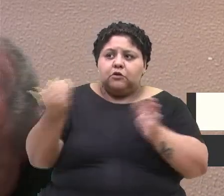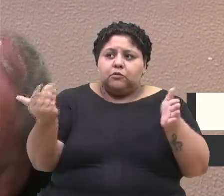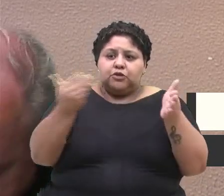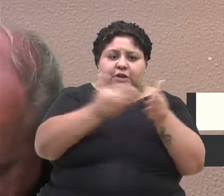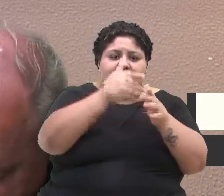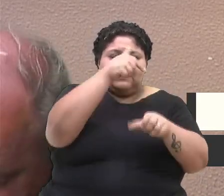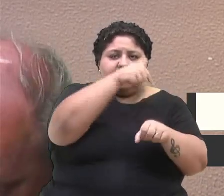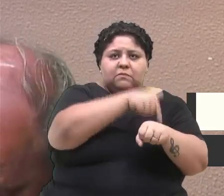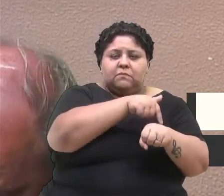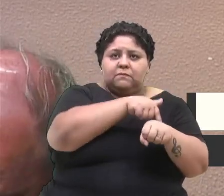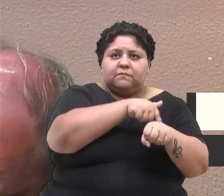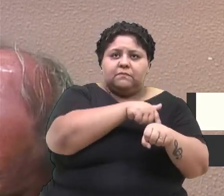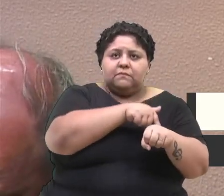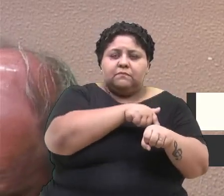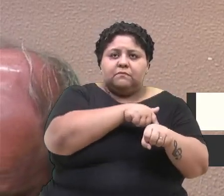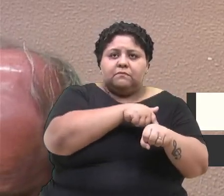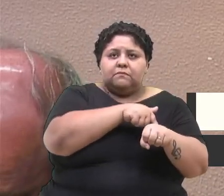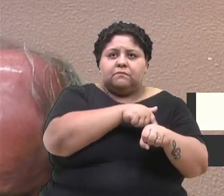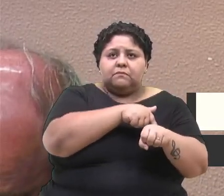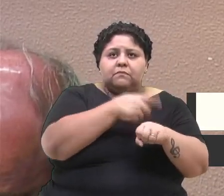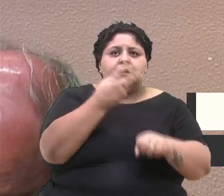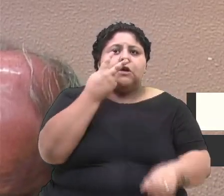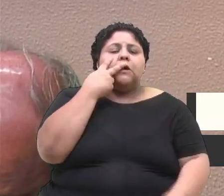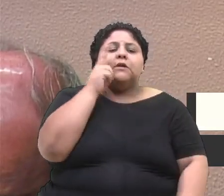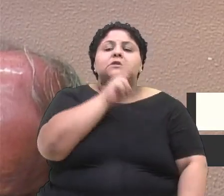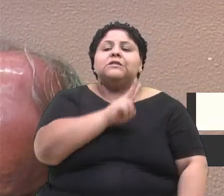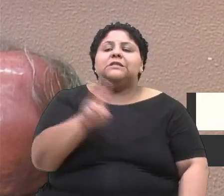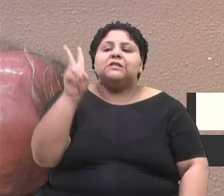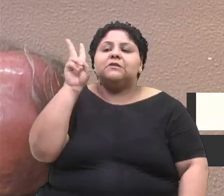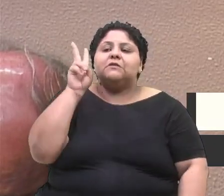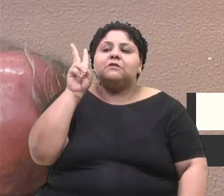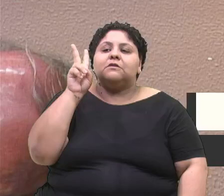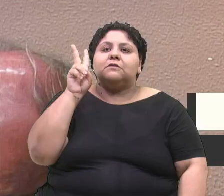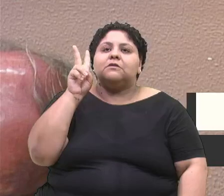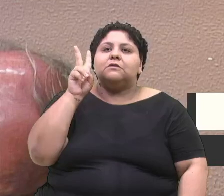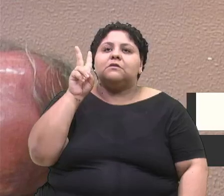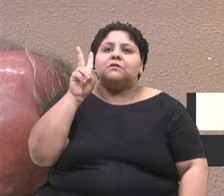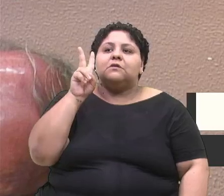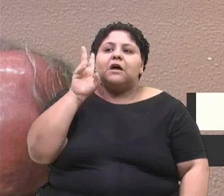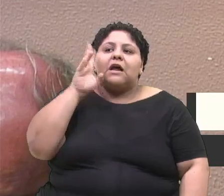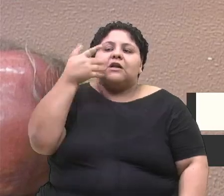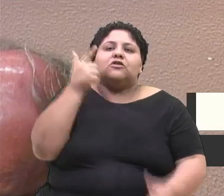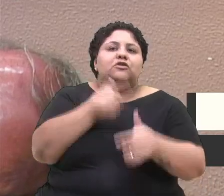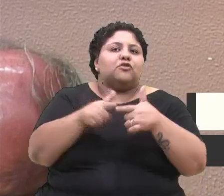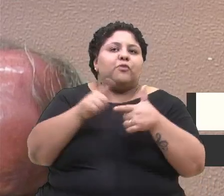momento de enxergar essa luz no fim do túnel. Porque não está tudo